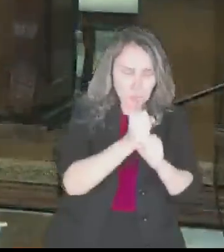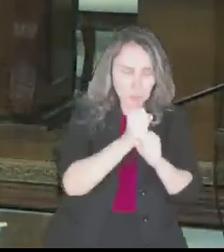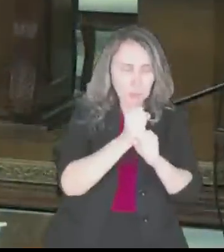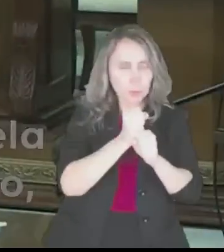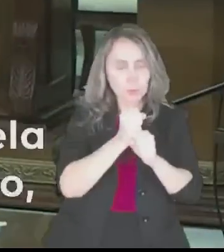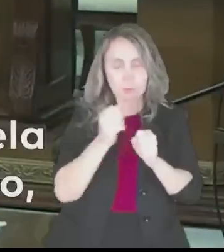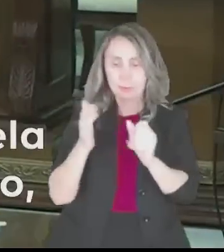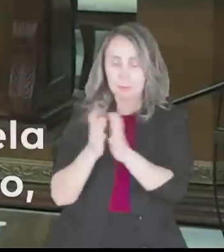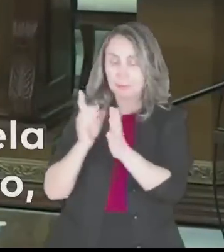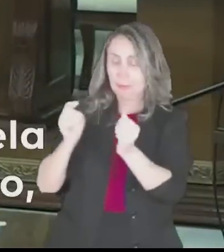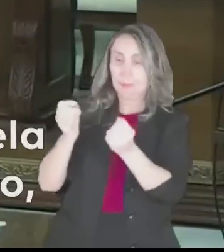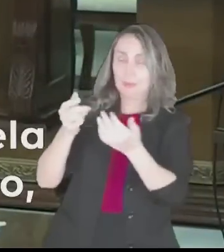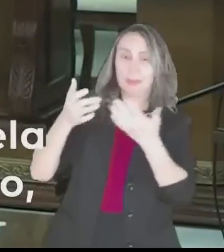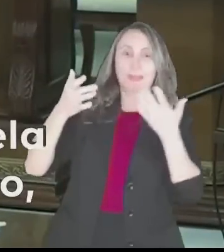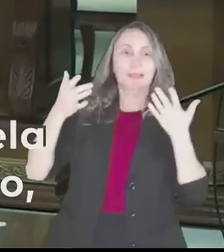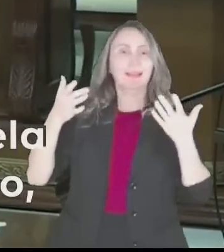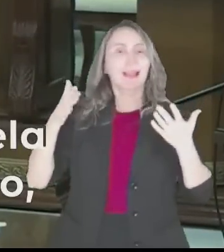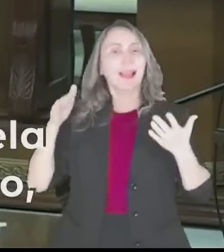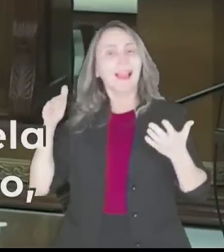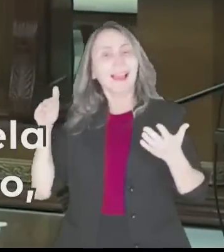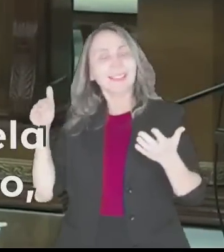Até que o dia